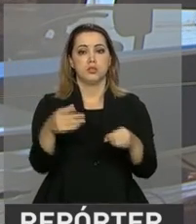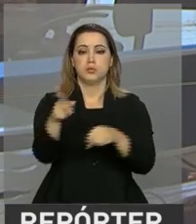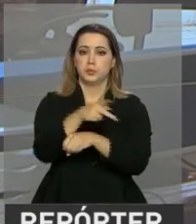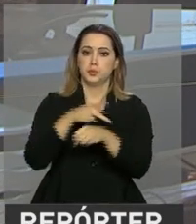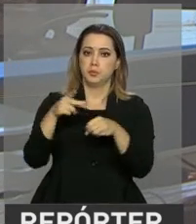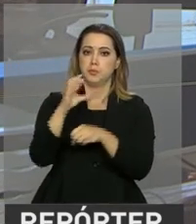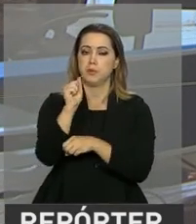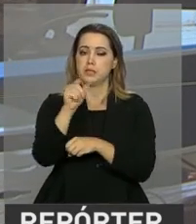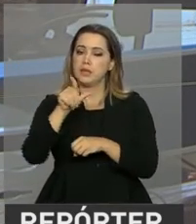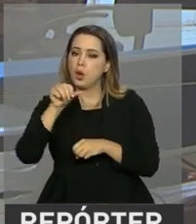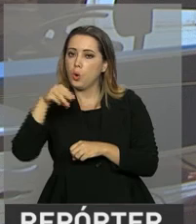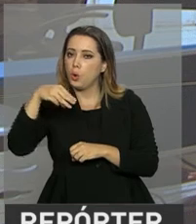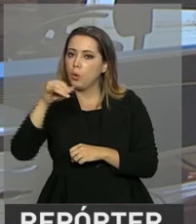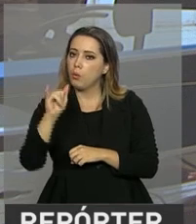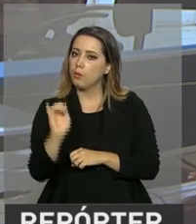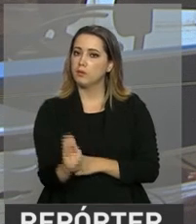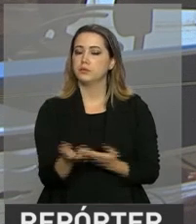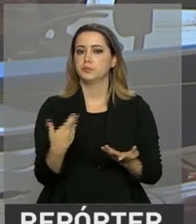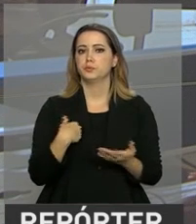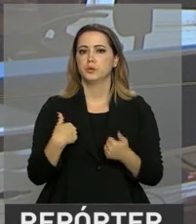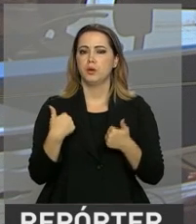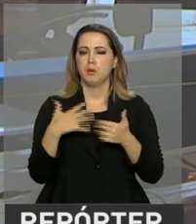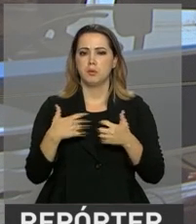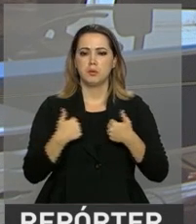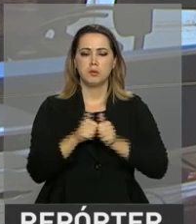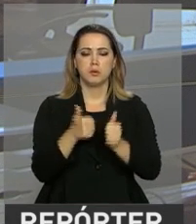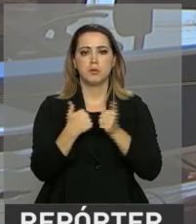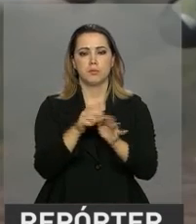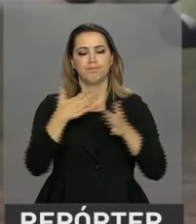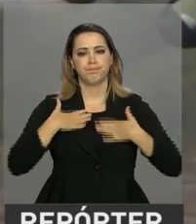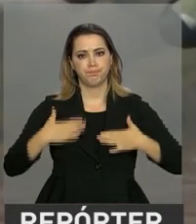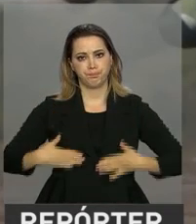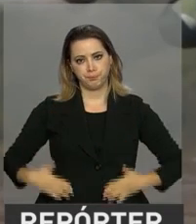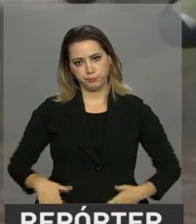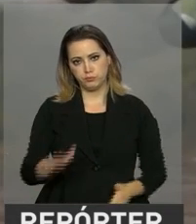corpos das vítimas do acidente aéreo com a delegação da chapecoense